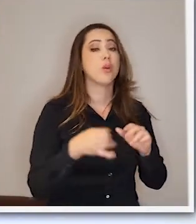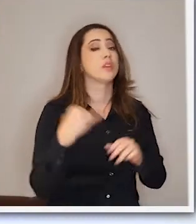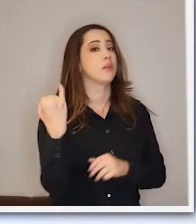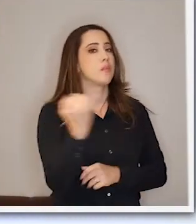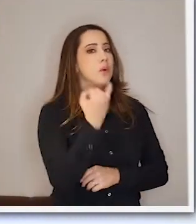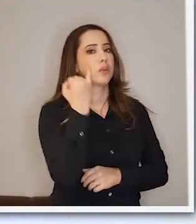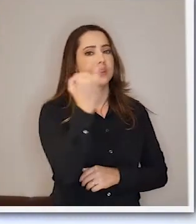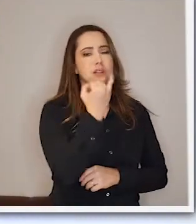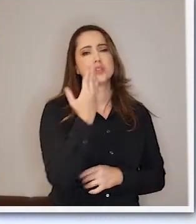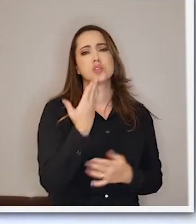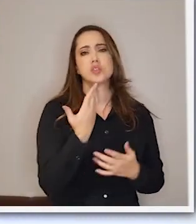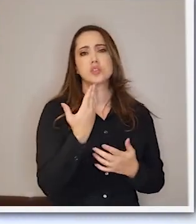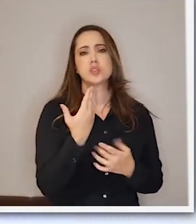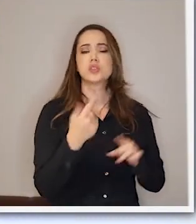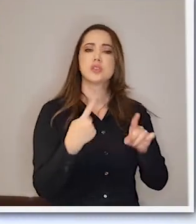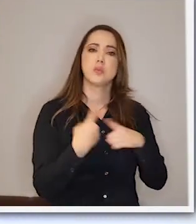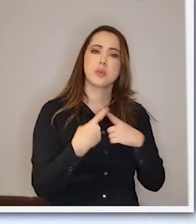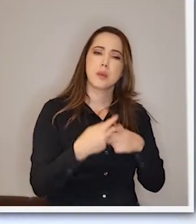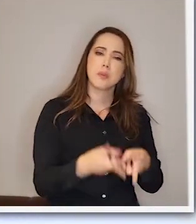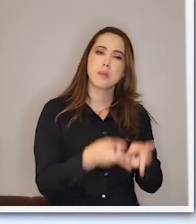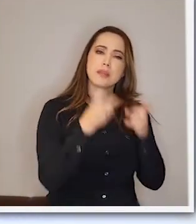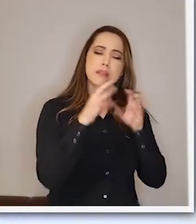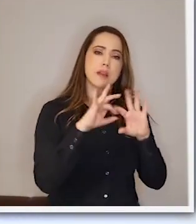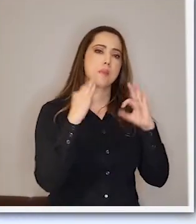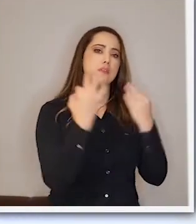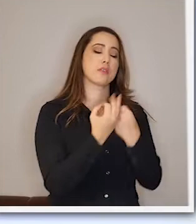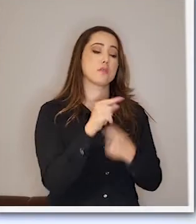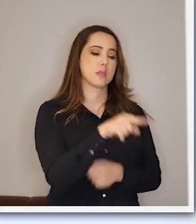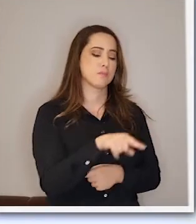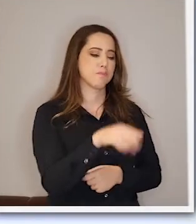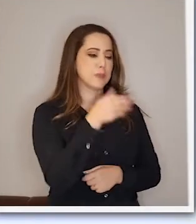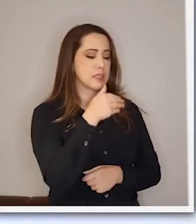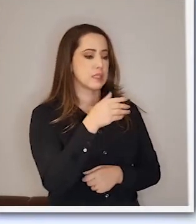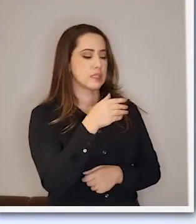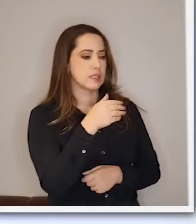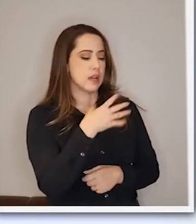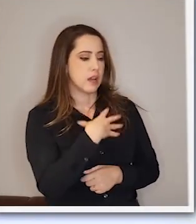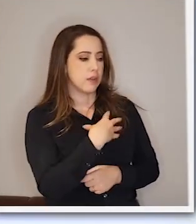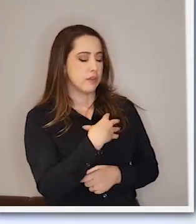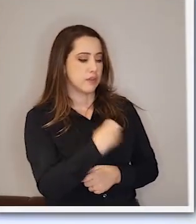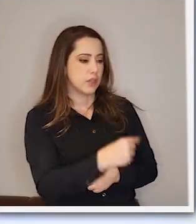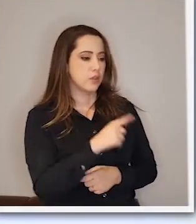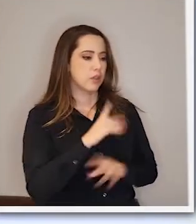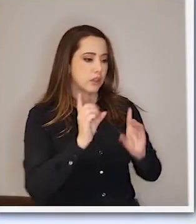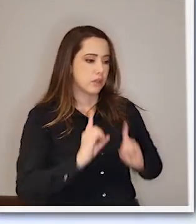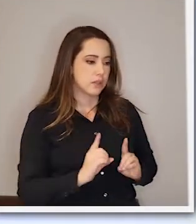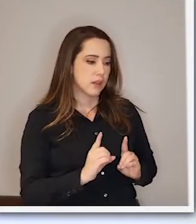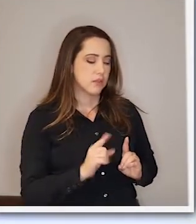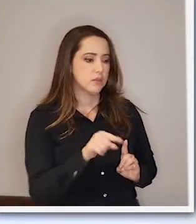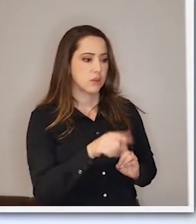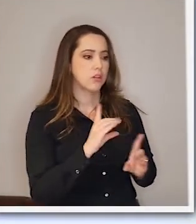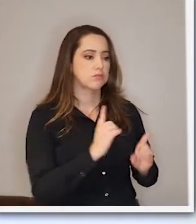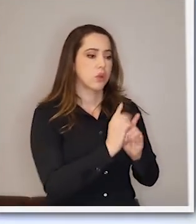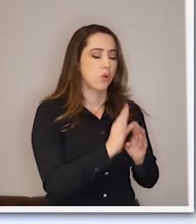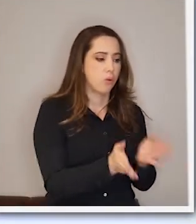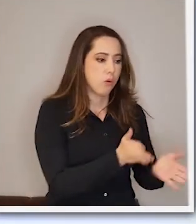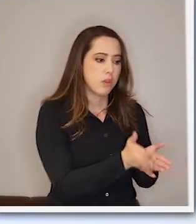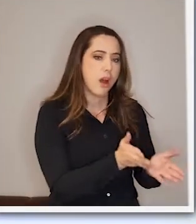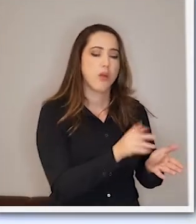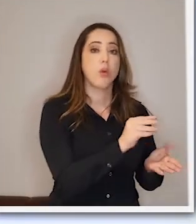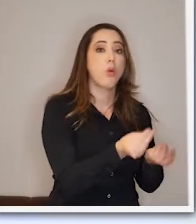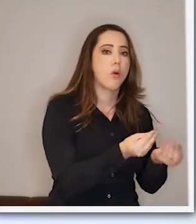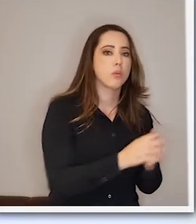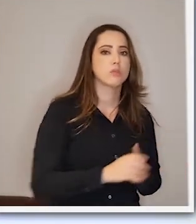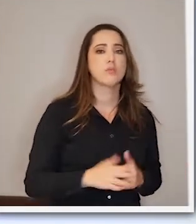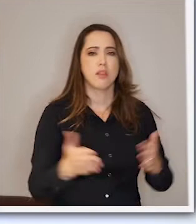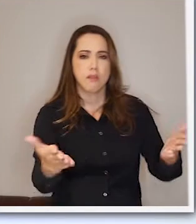papel fundamental, justamente para identificar essa família que tem uma criança com deficiência, acolher o pai e a